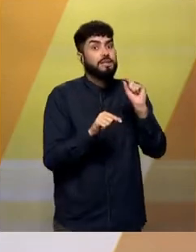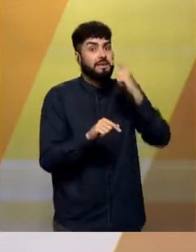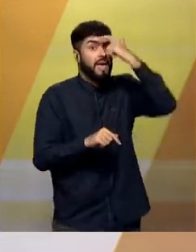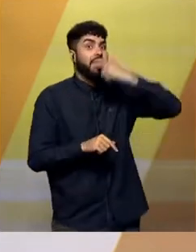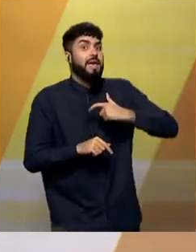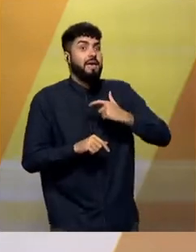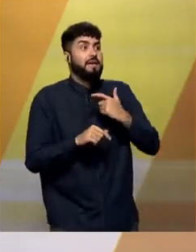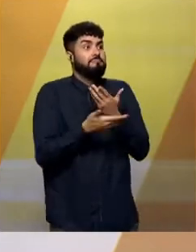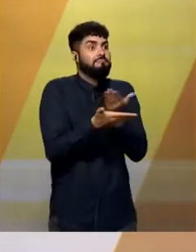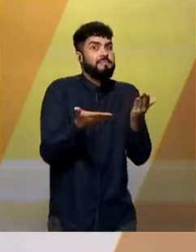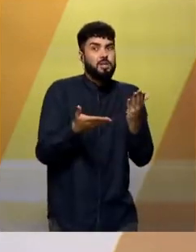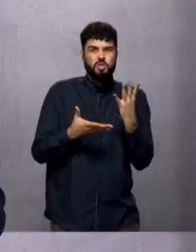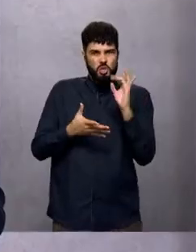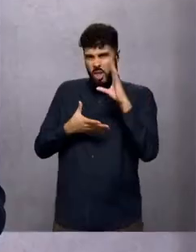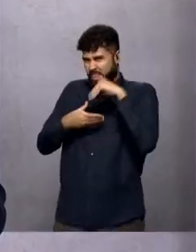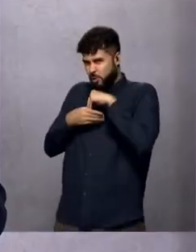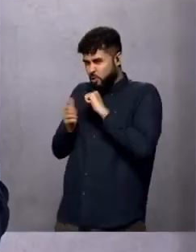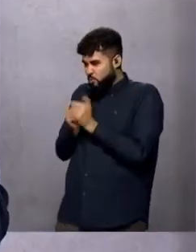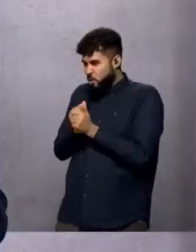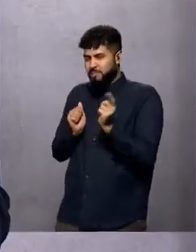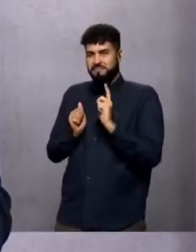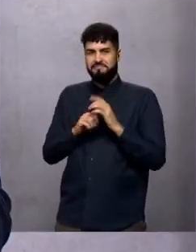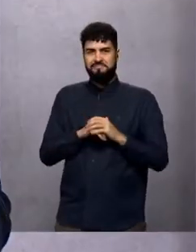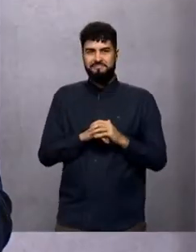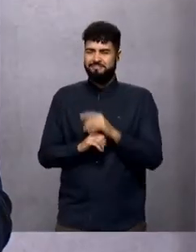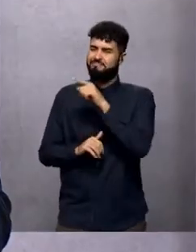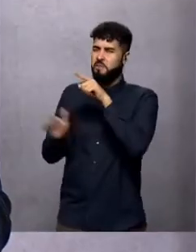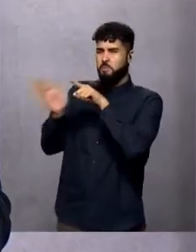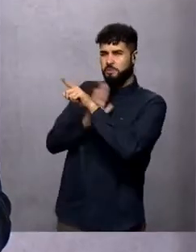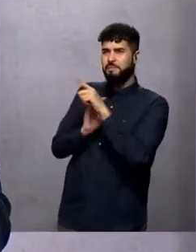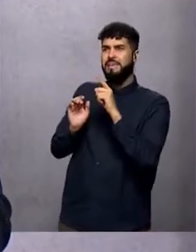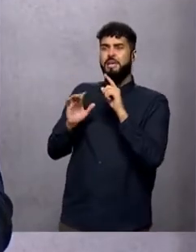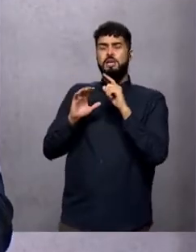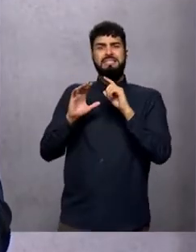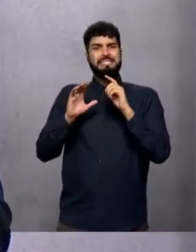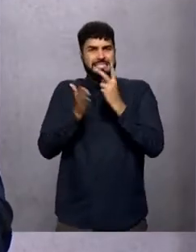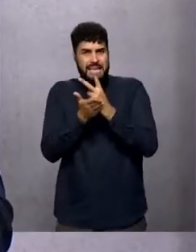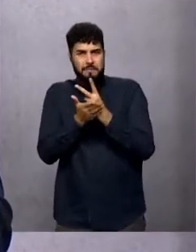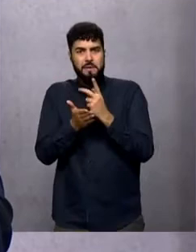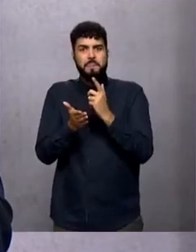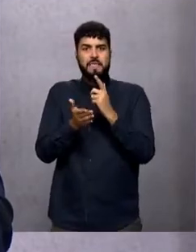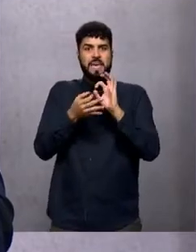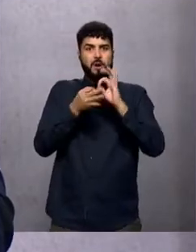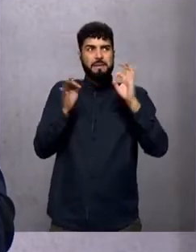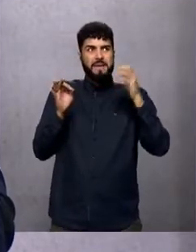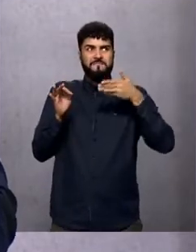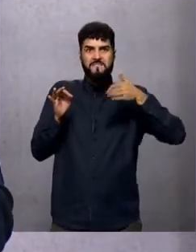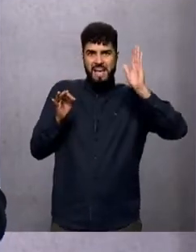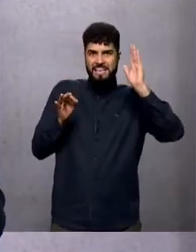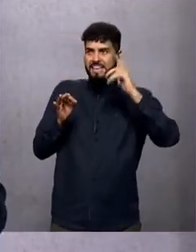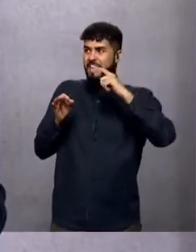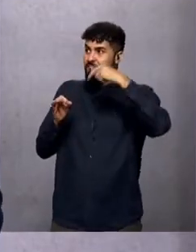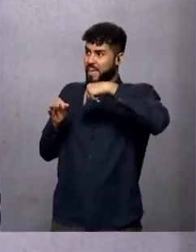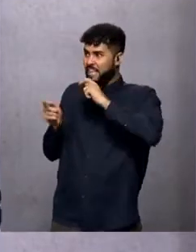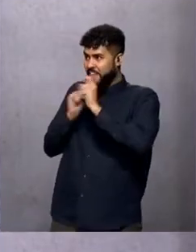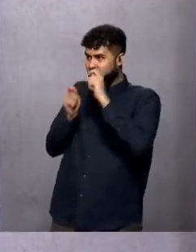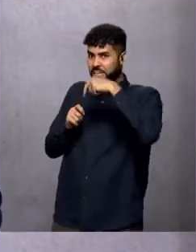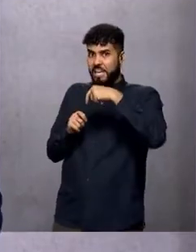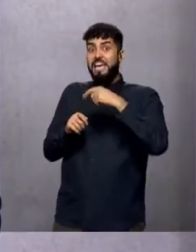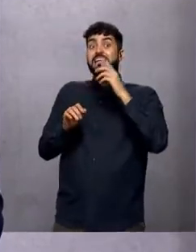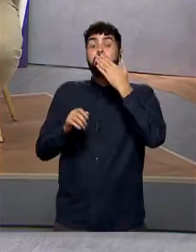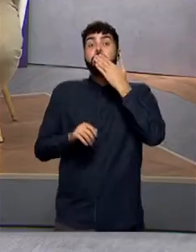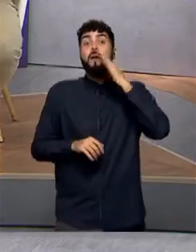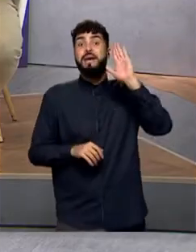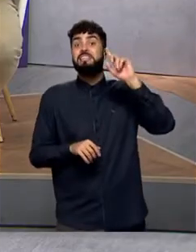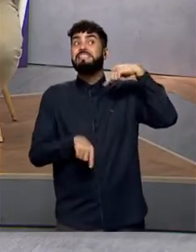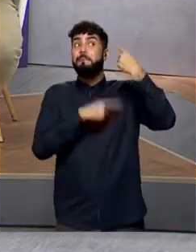desse Esporte vou te falar uma coisa todo atleta que vem aqui no estádio que vai para Olimpíadas e promete para a gente